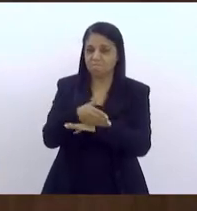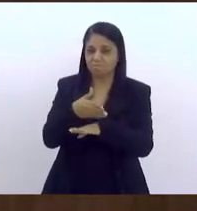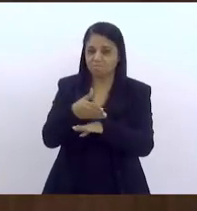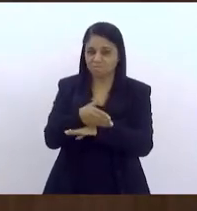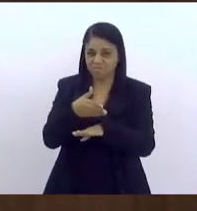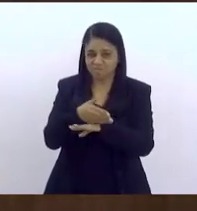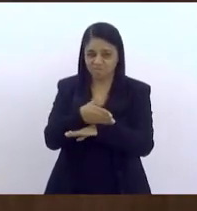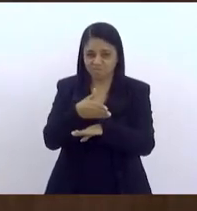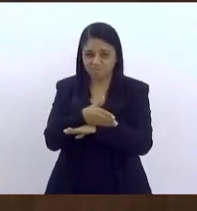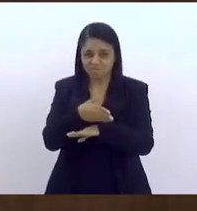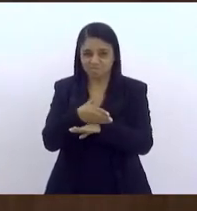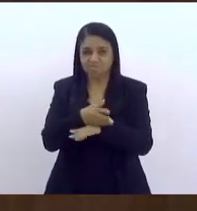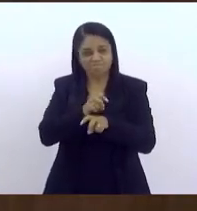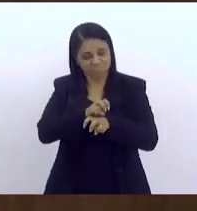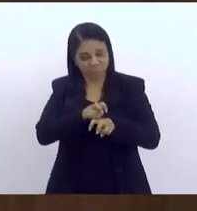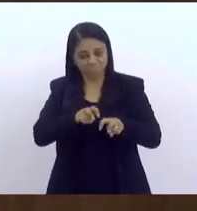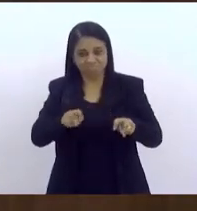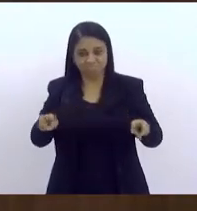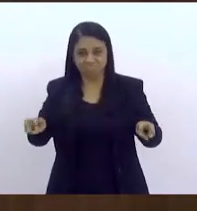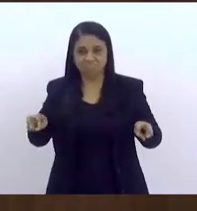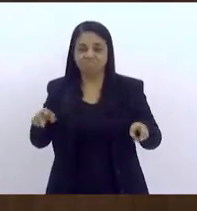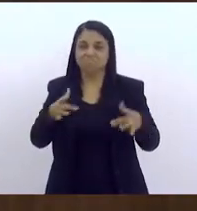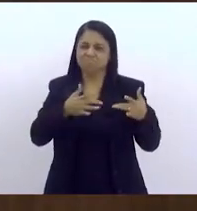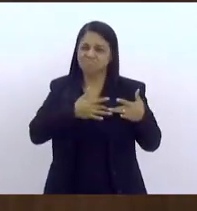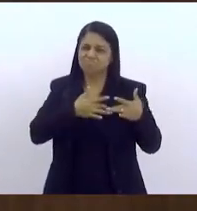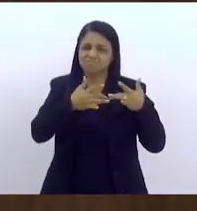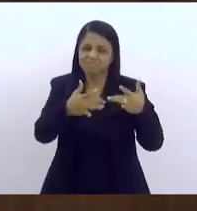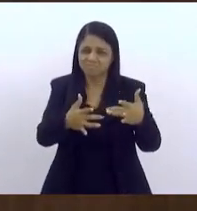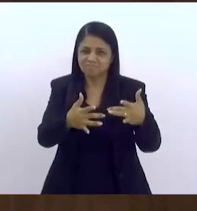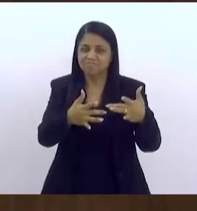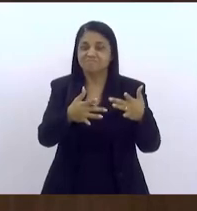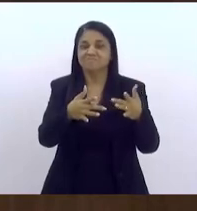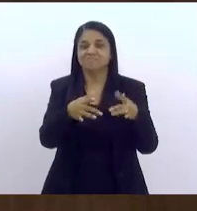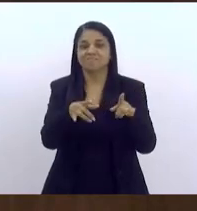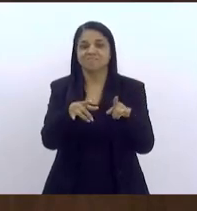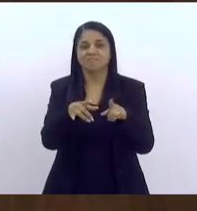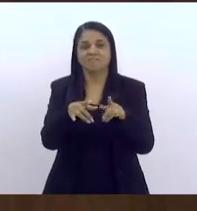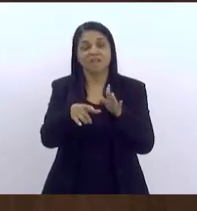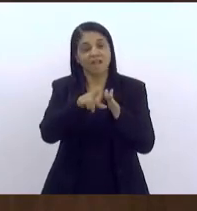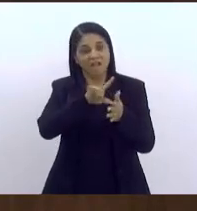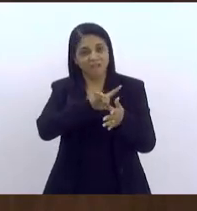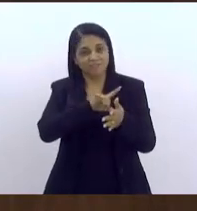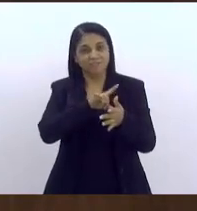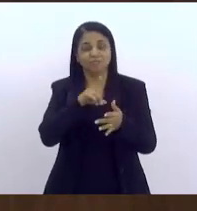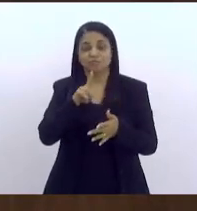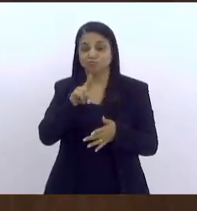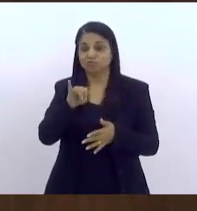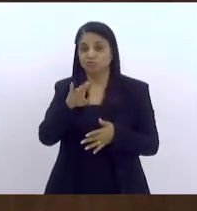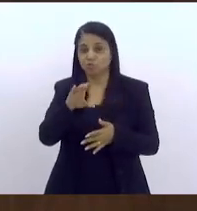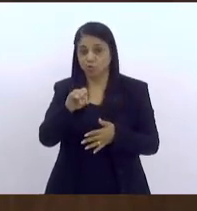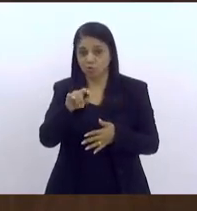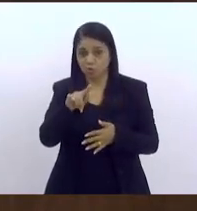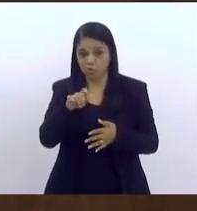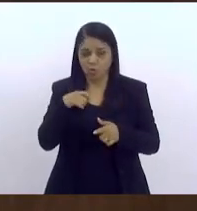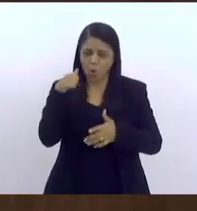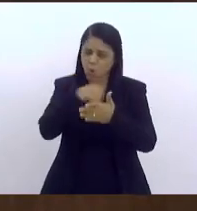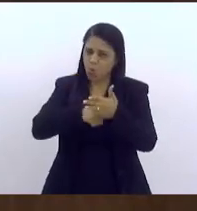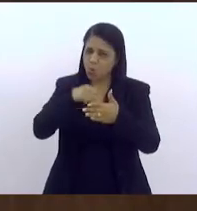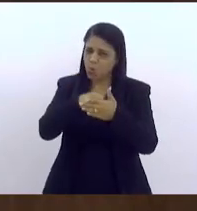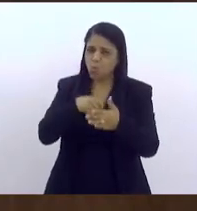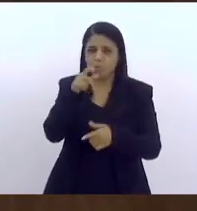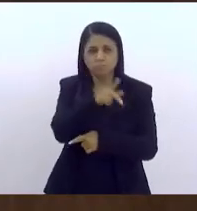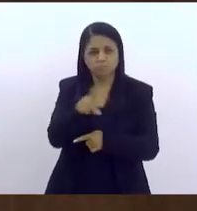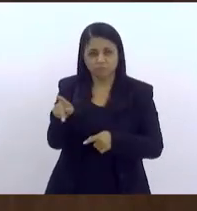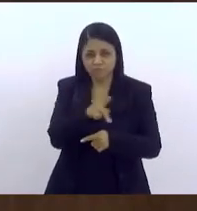de todos da mesa queria me solidariedade me solidarizar antes de tudo tanto com Diogo na luta dos professores